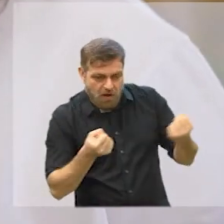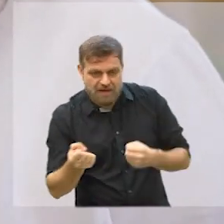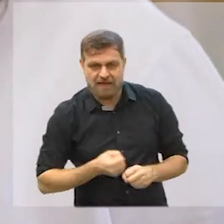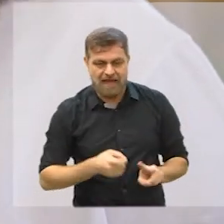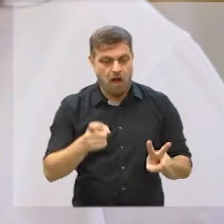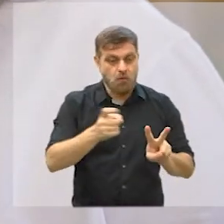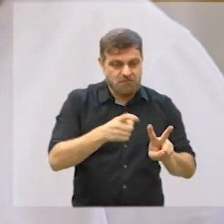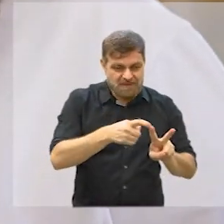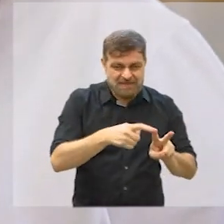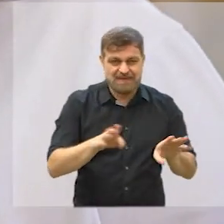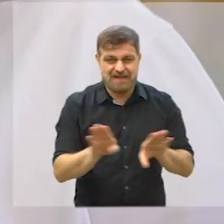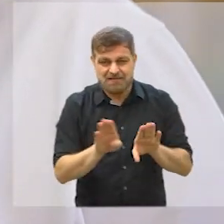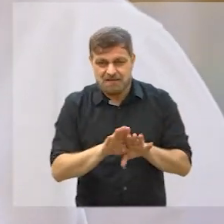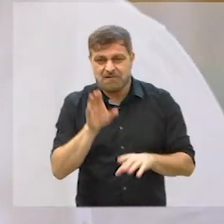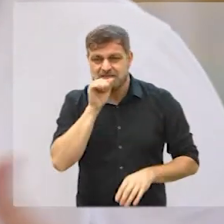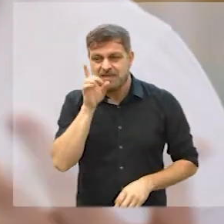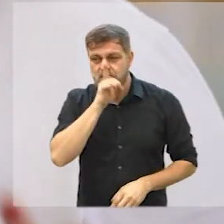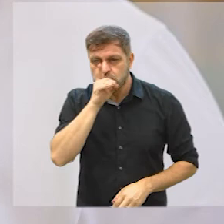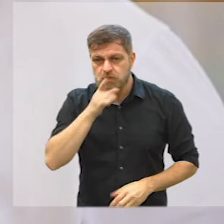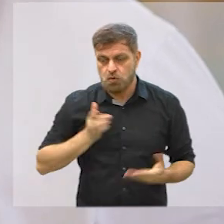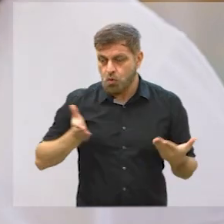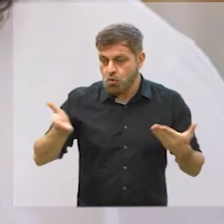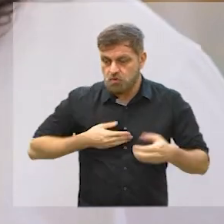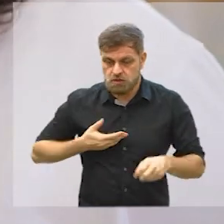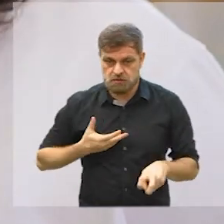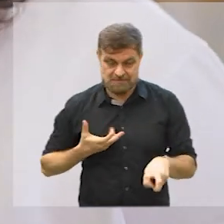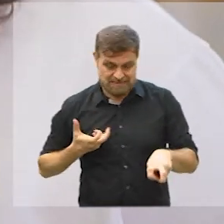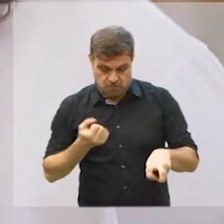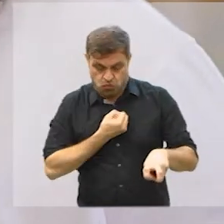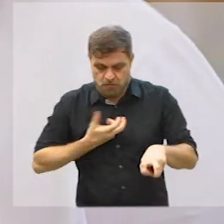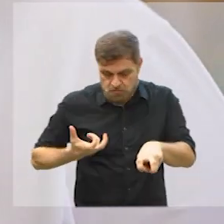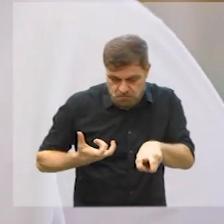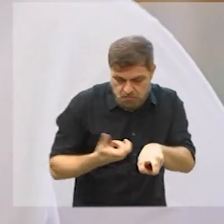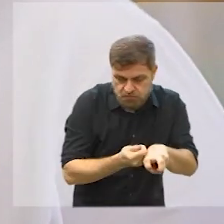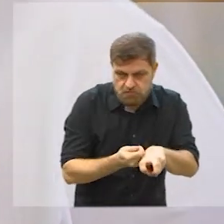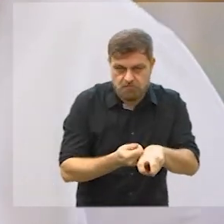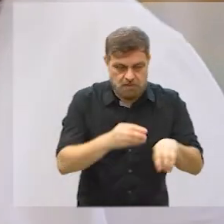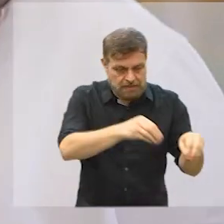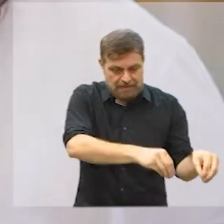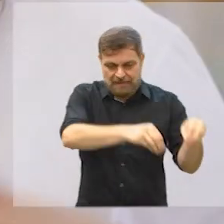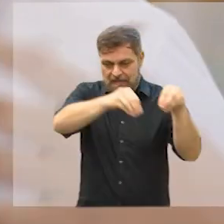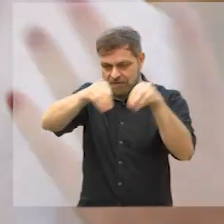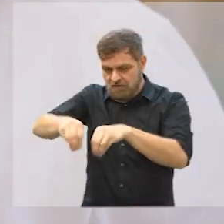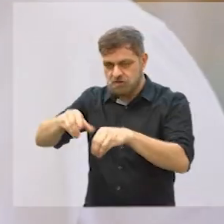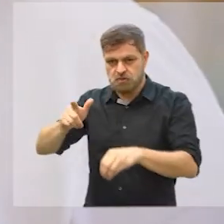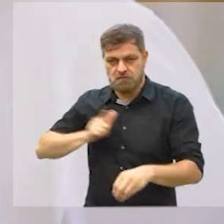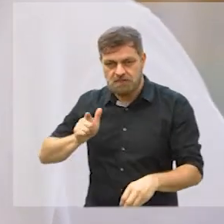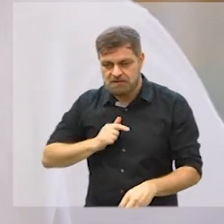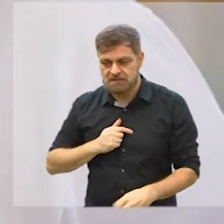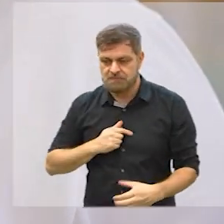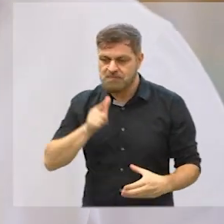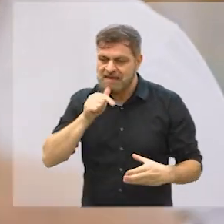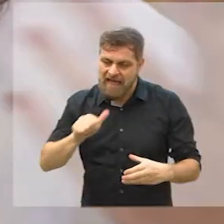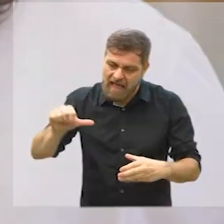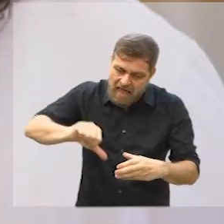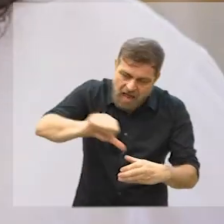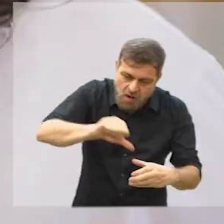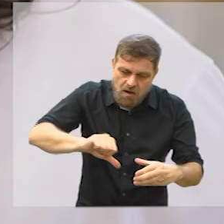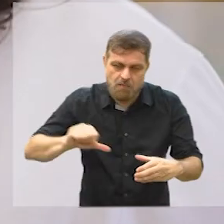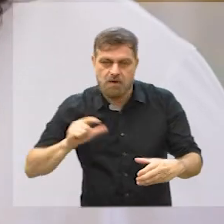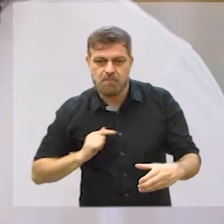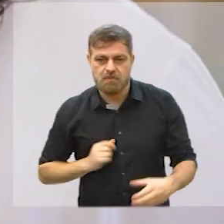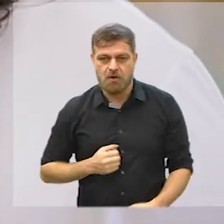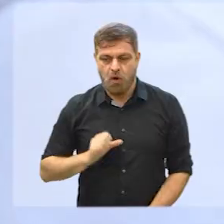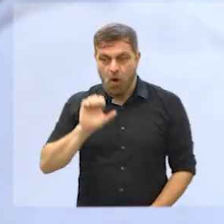veterinários. E de final de semana essa correria. Hoje precisa microchipar, precisa levar de um lado para o outro, colocar água, ração, dar carona